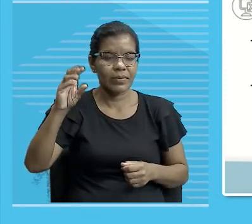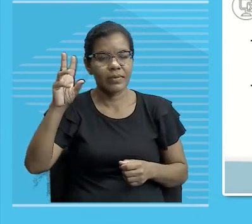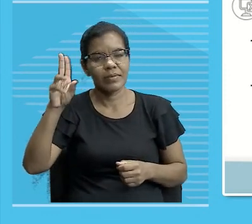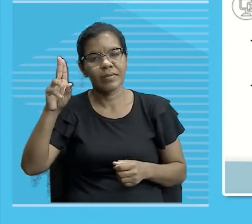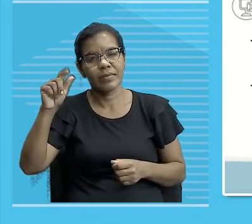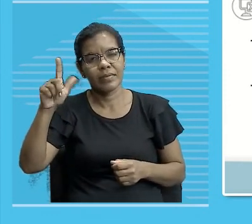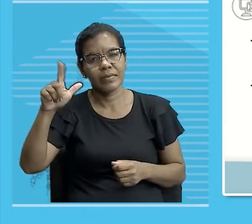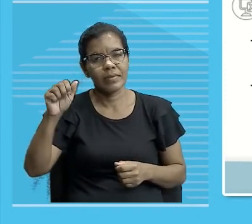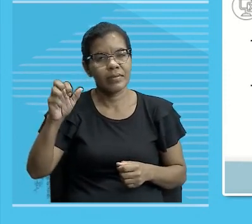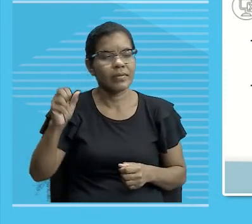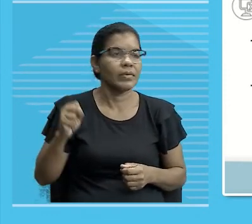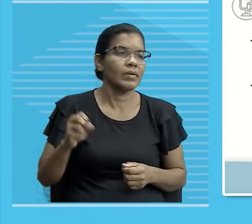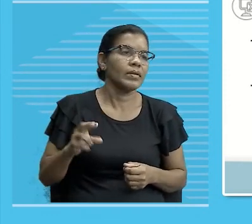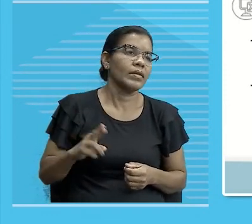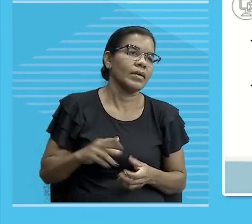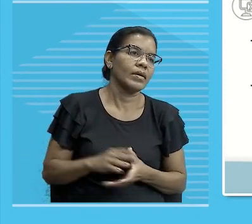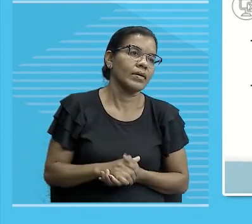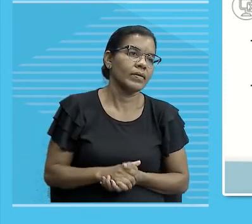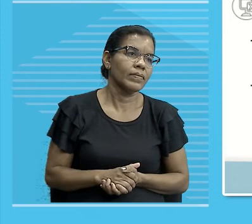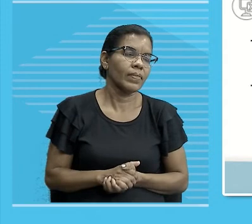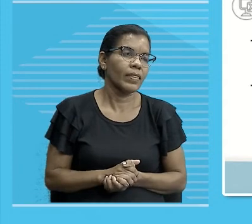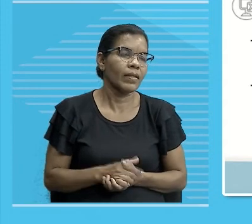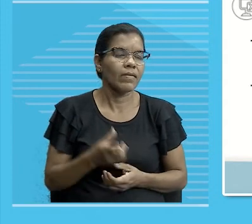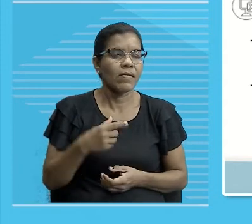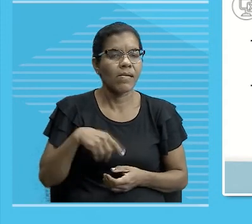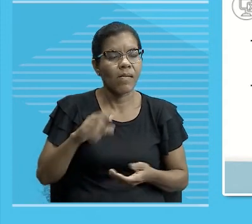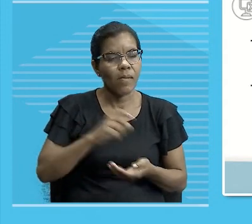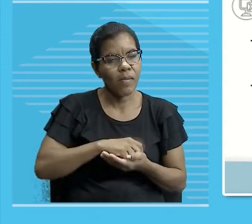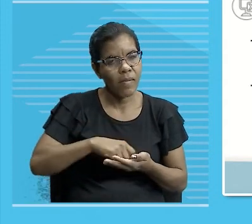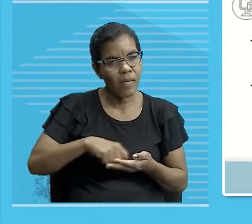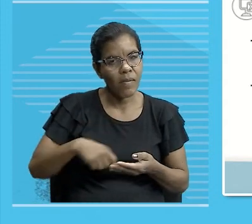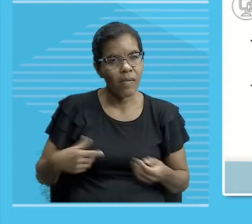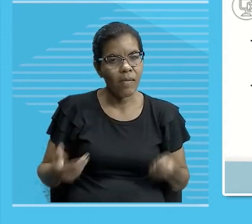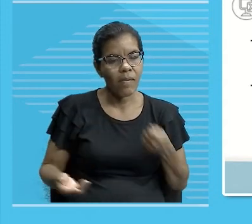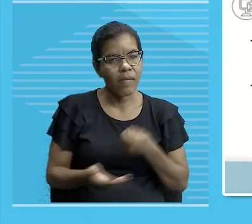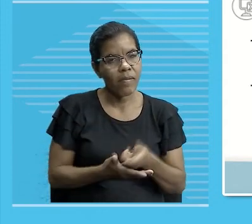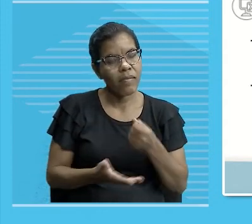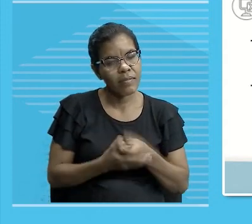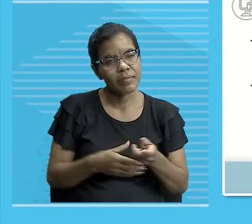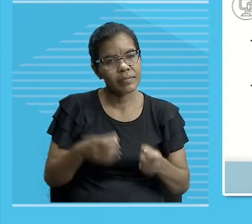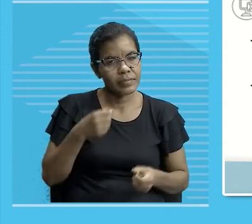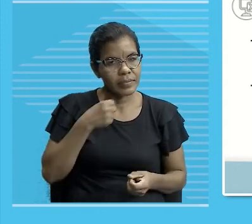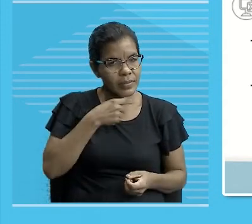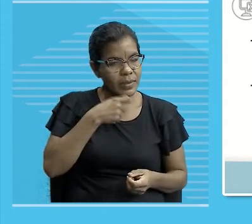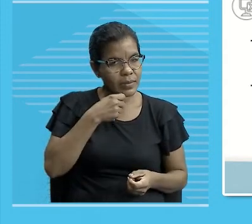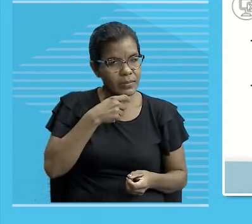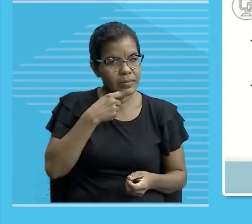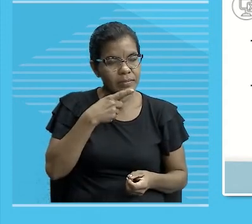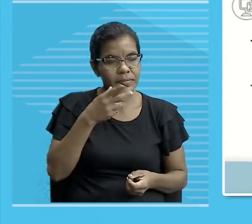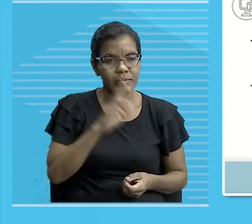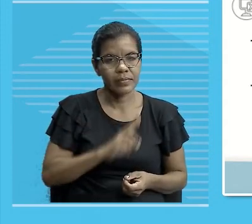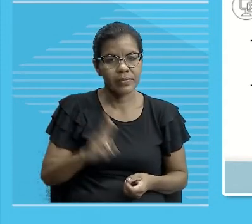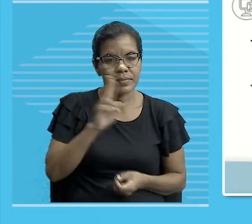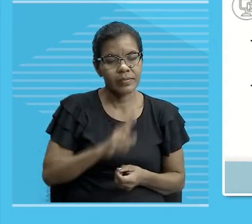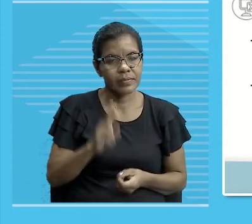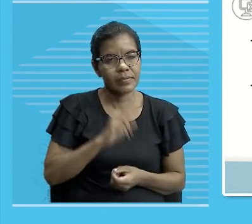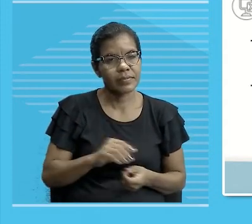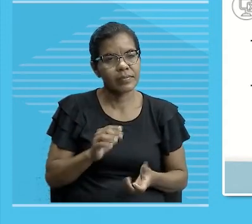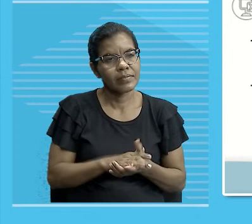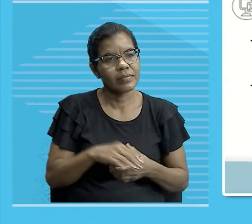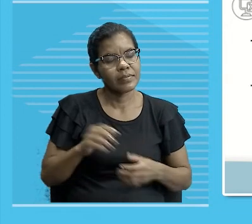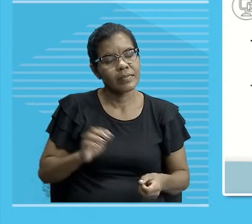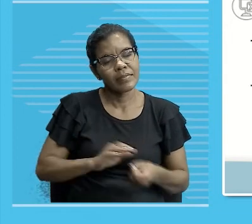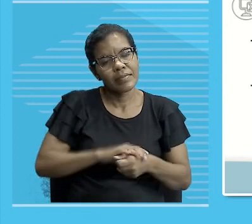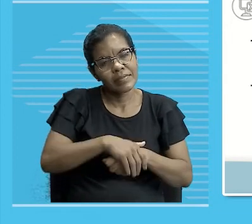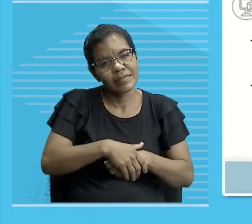o cidadão, depois que ele prescreve o medicamento, que ele compra e começa a tomar, fazer uso desse medicamento, à noite, era